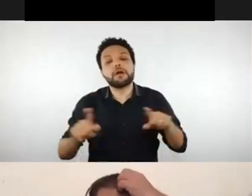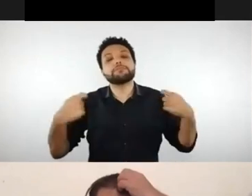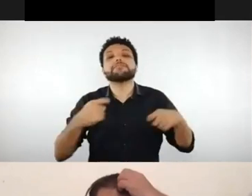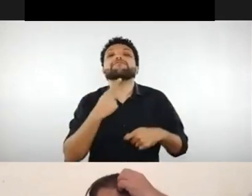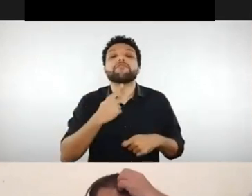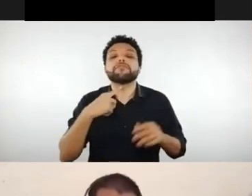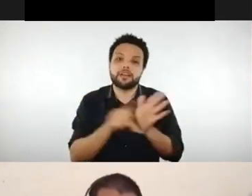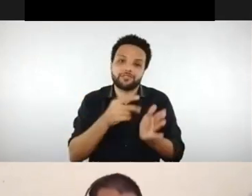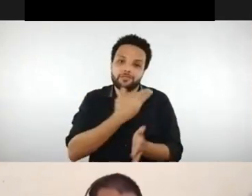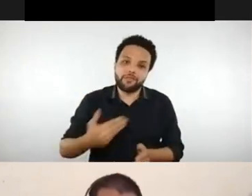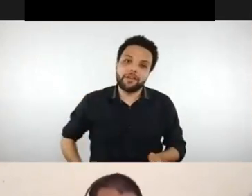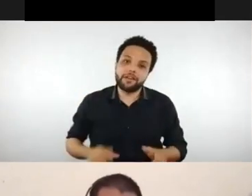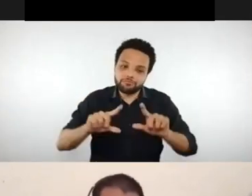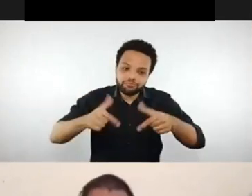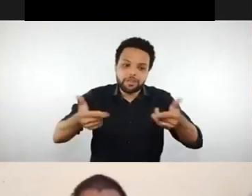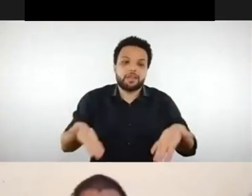que isso aconteça.